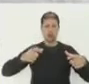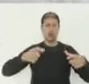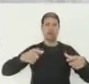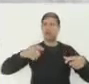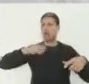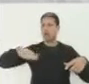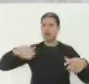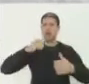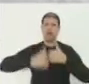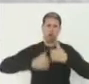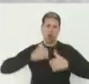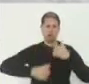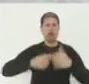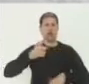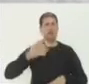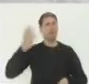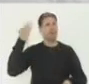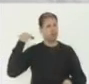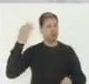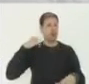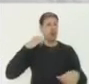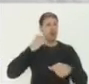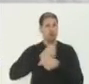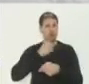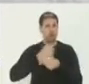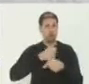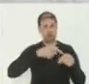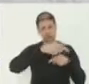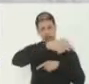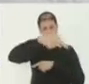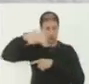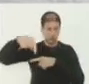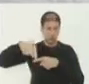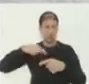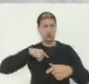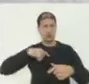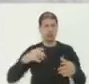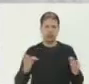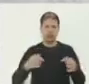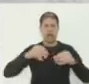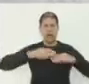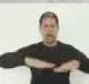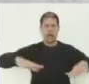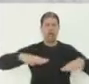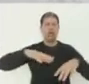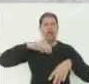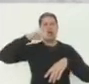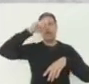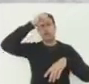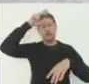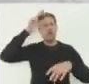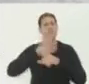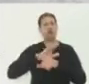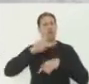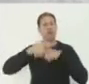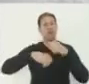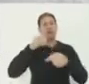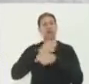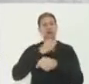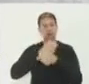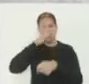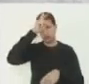que no passado nós construímos lá um campo um campinho de areia que a prefeitura ajudou depois foi construído o posto de saúde